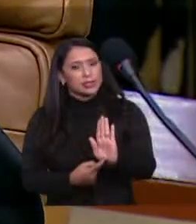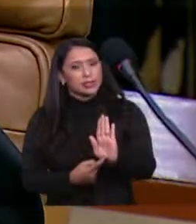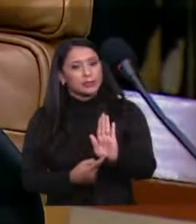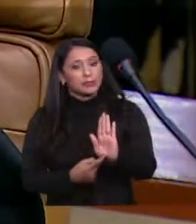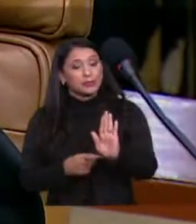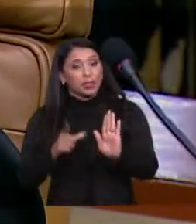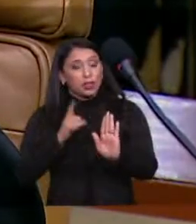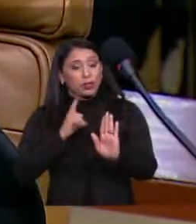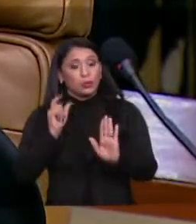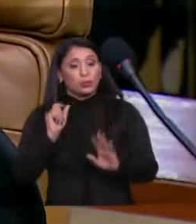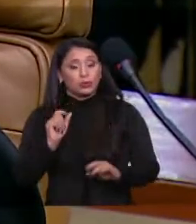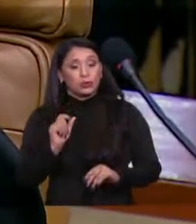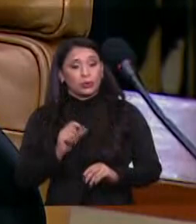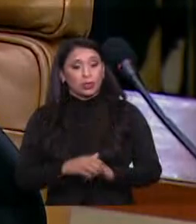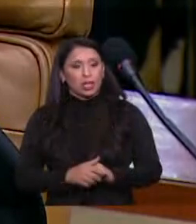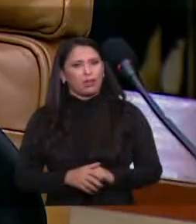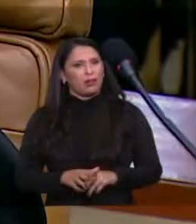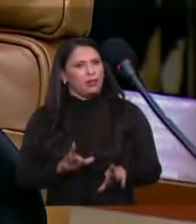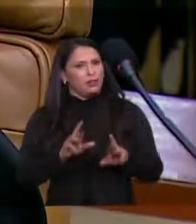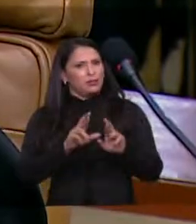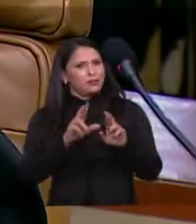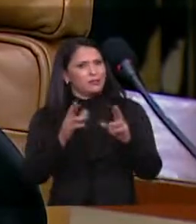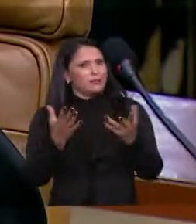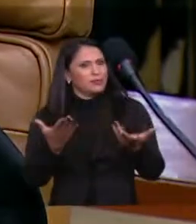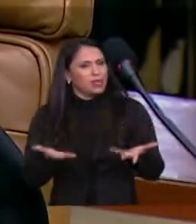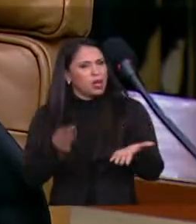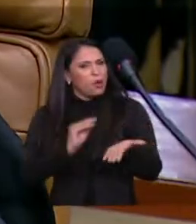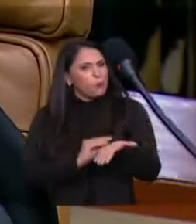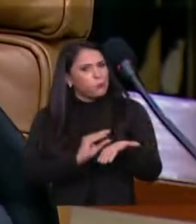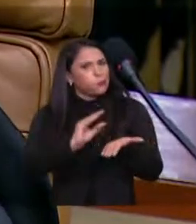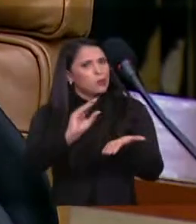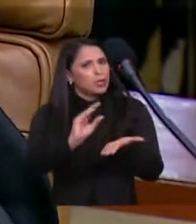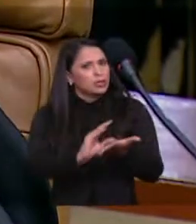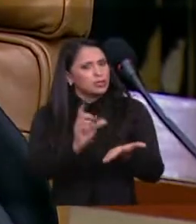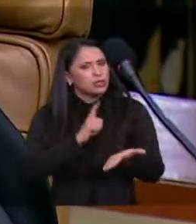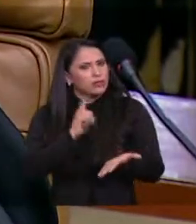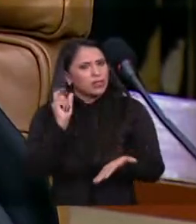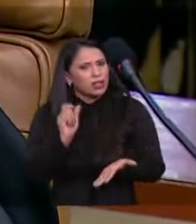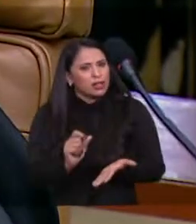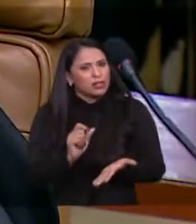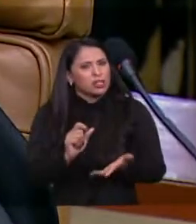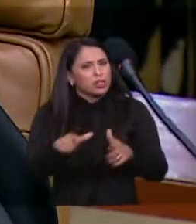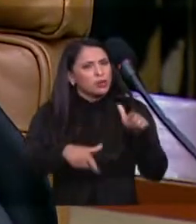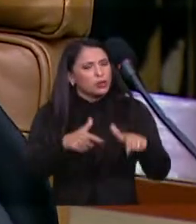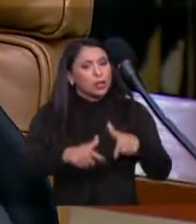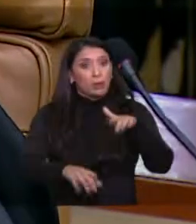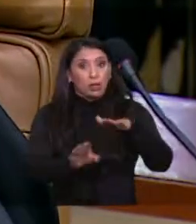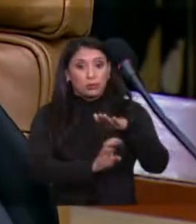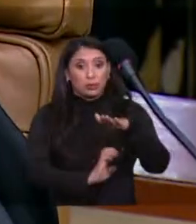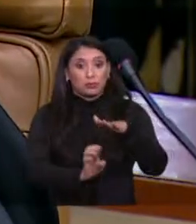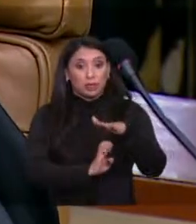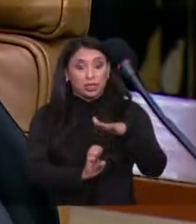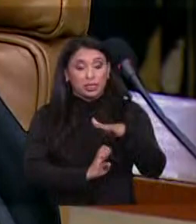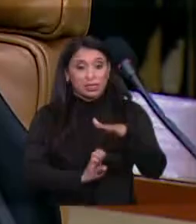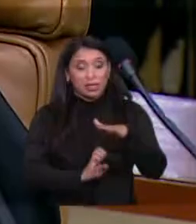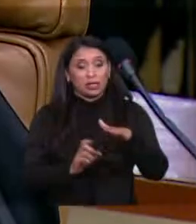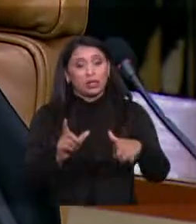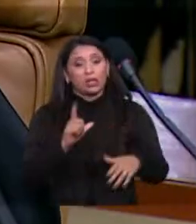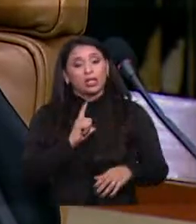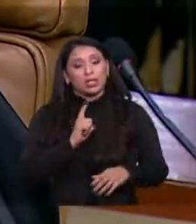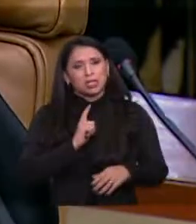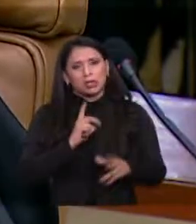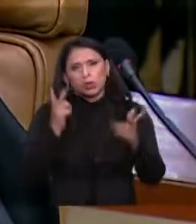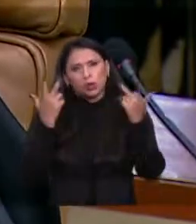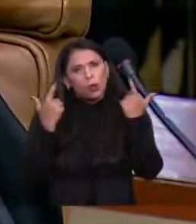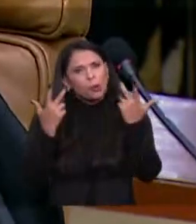uma modalidade atípica de ingresso de recursos pelo exercício e atividade empresária já que deu ordinário